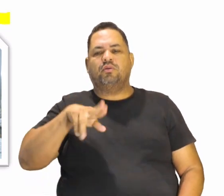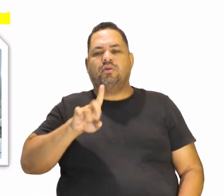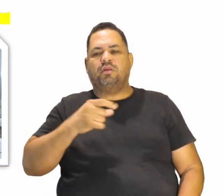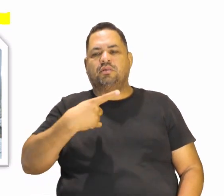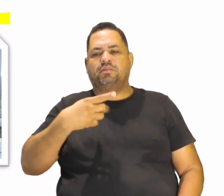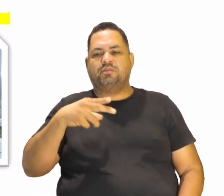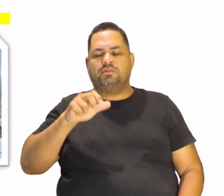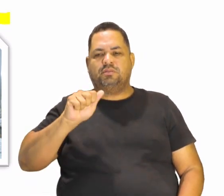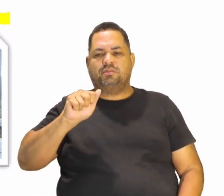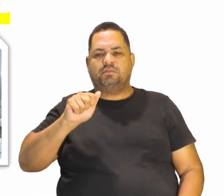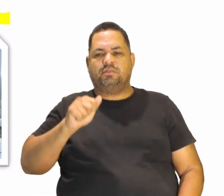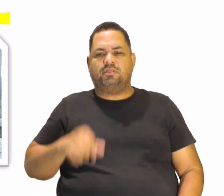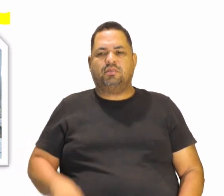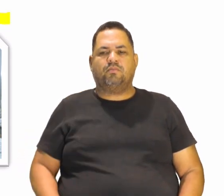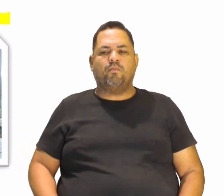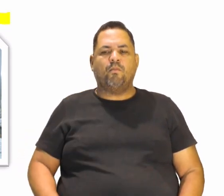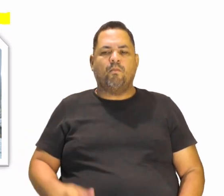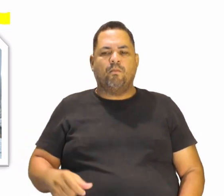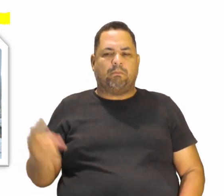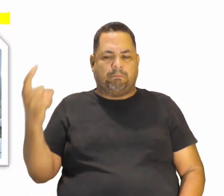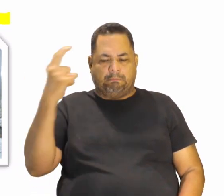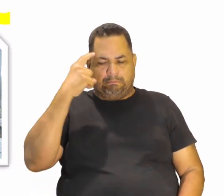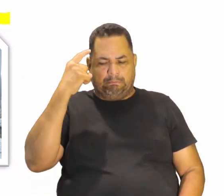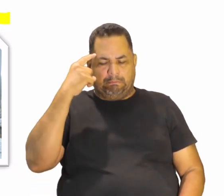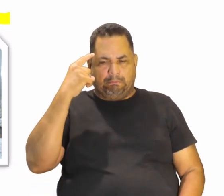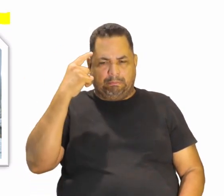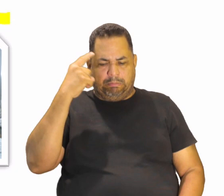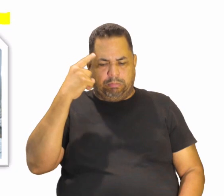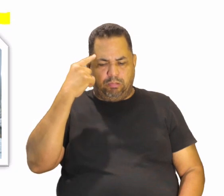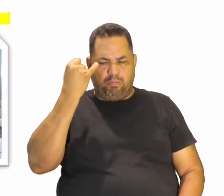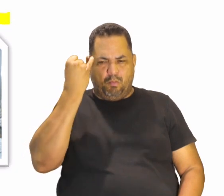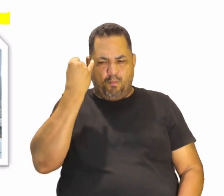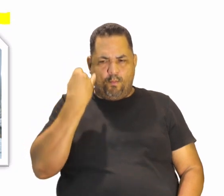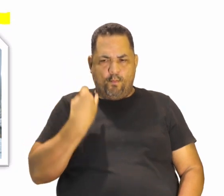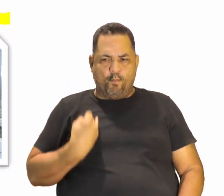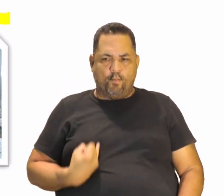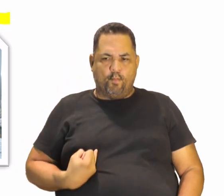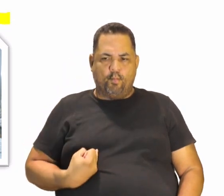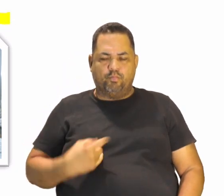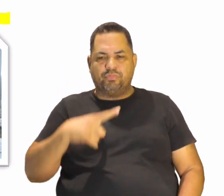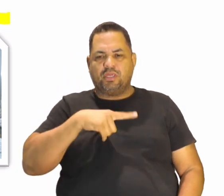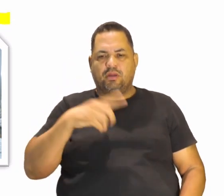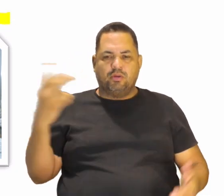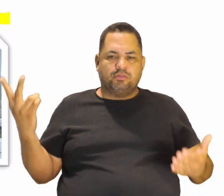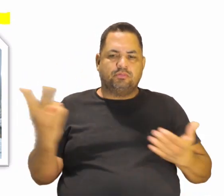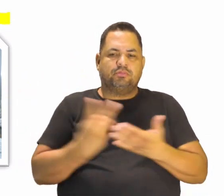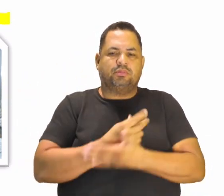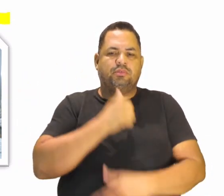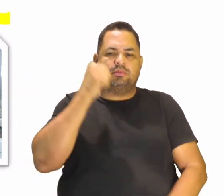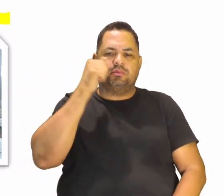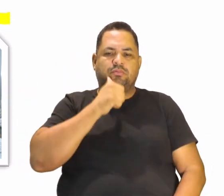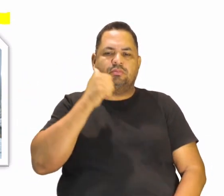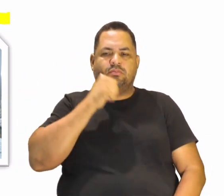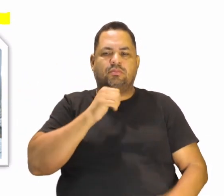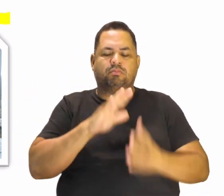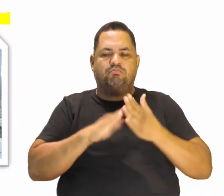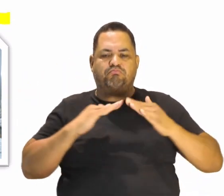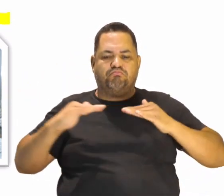que acontece, em especial nas meninas, né, nas moças, um padrão de